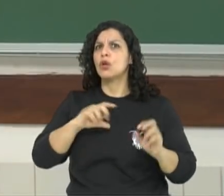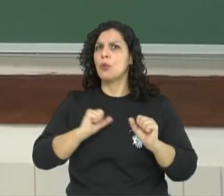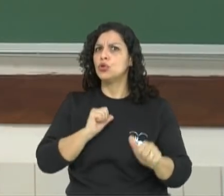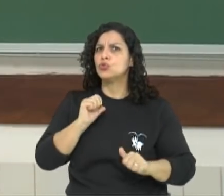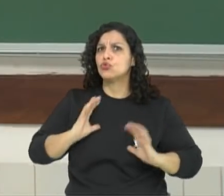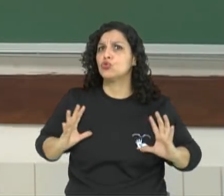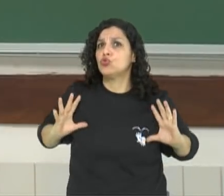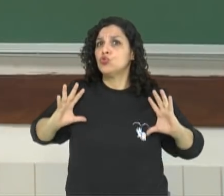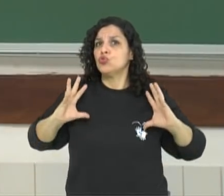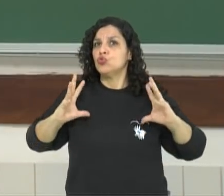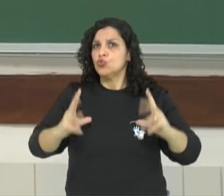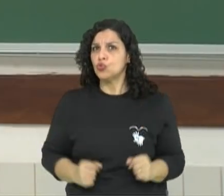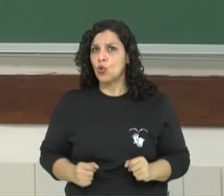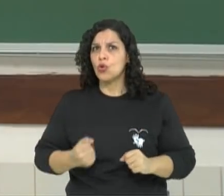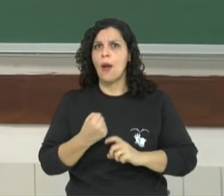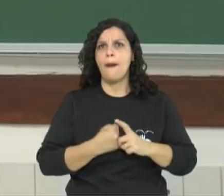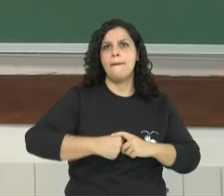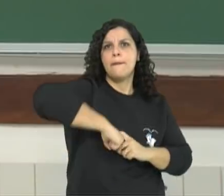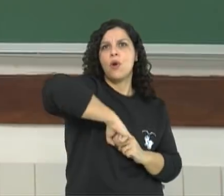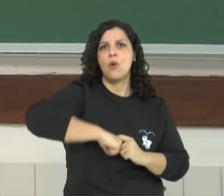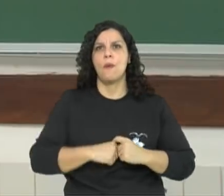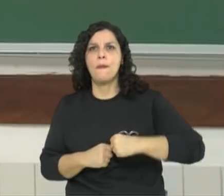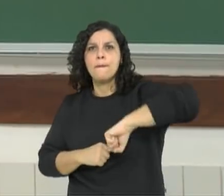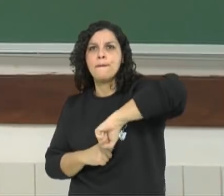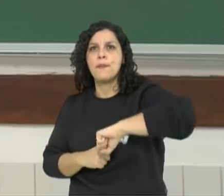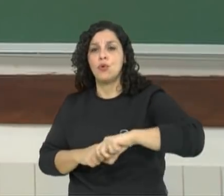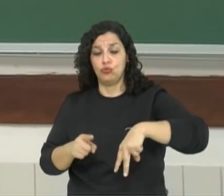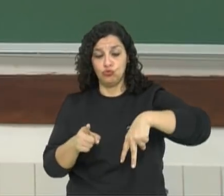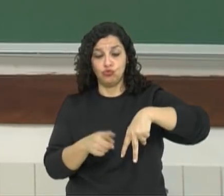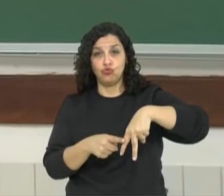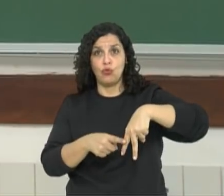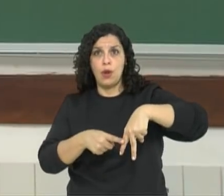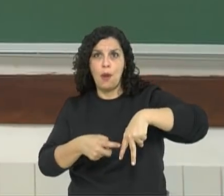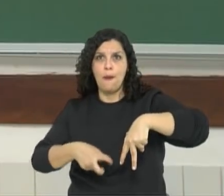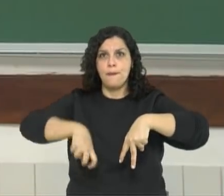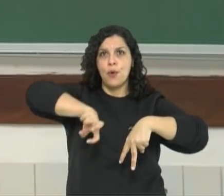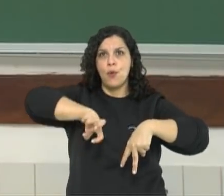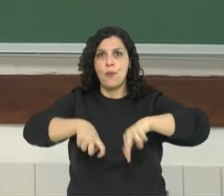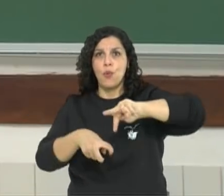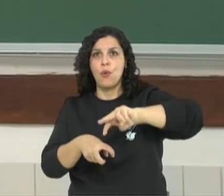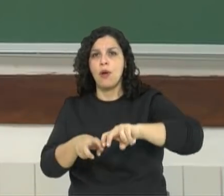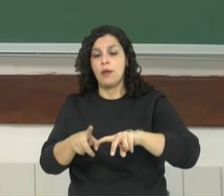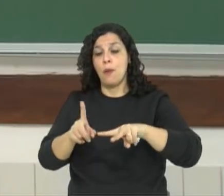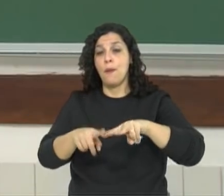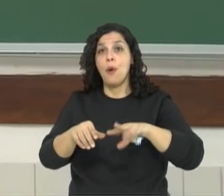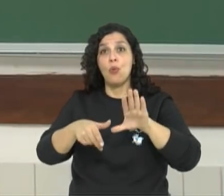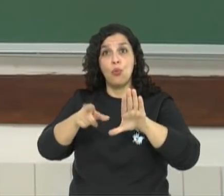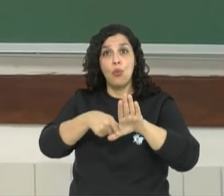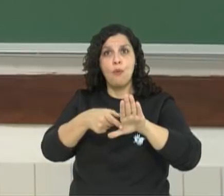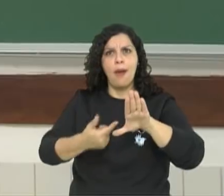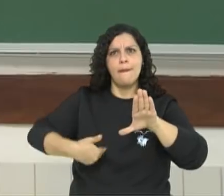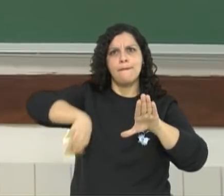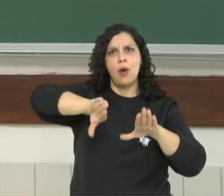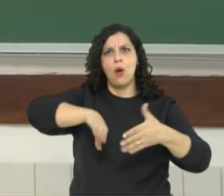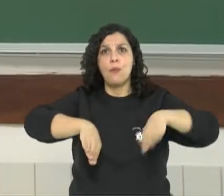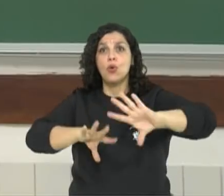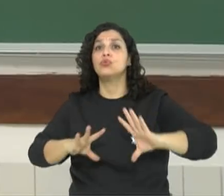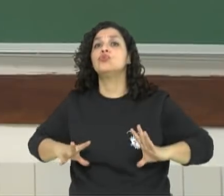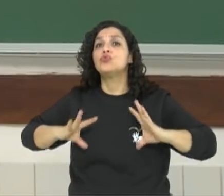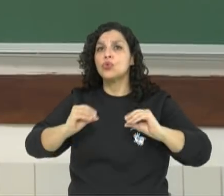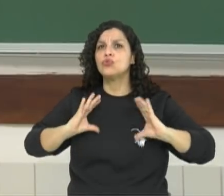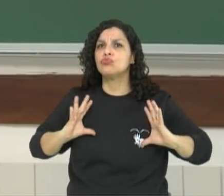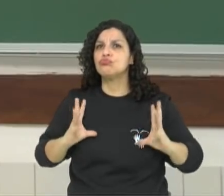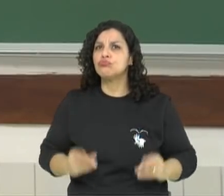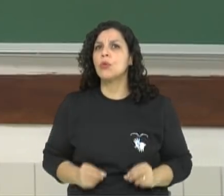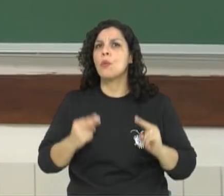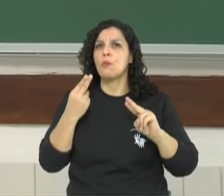eu posso usar o cotovelo, eu posso usar o meu joelho, o pé, a canela. Então, com todas essas partes do meu